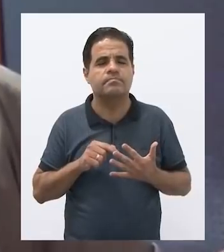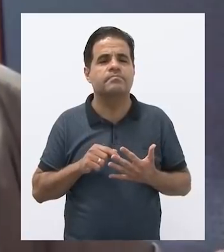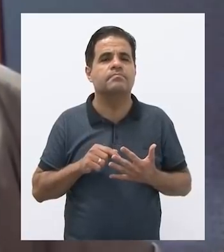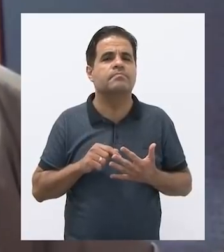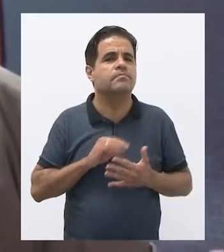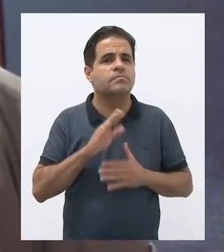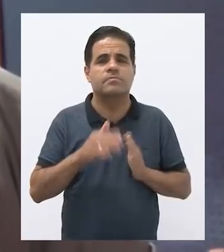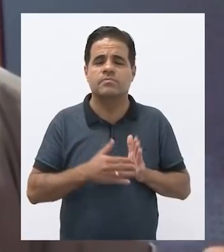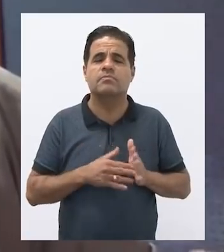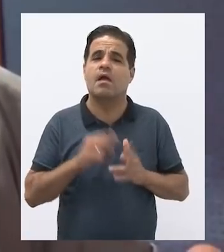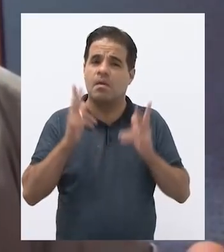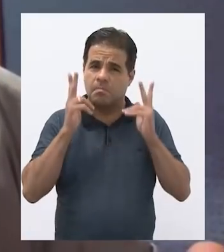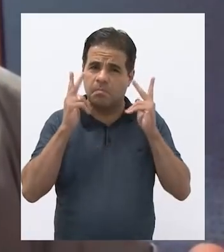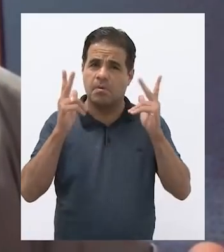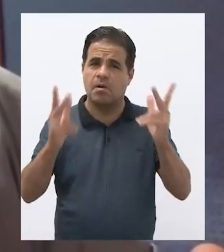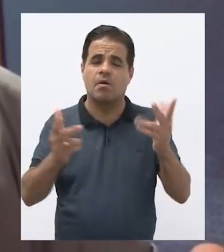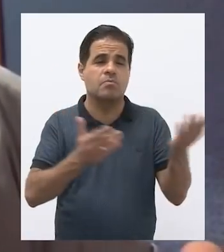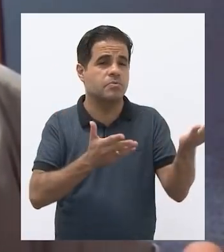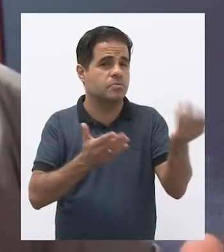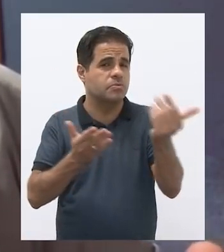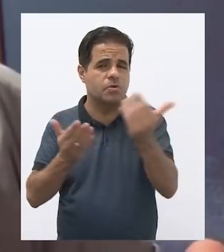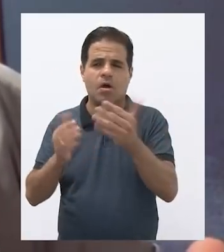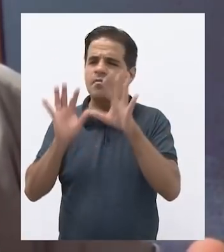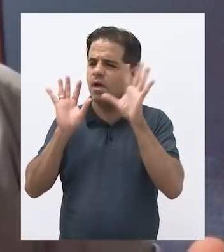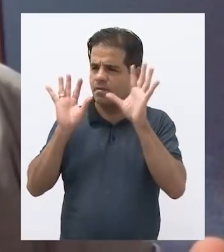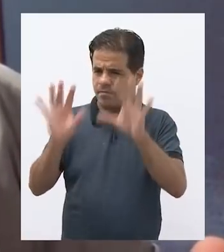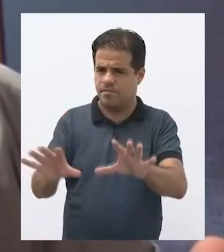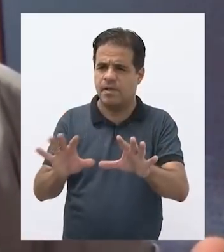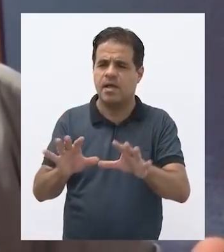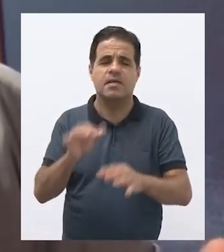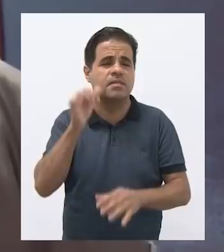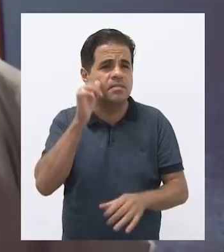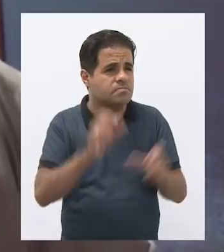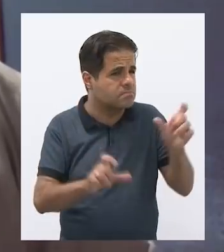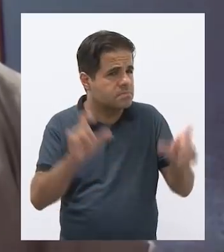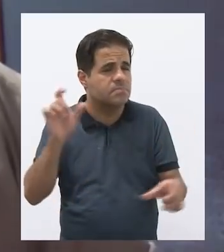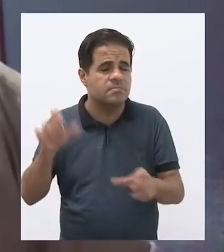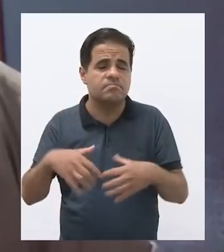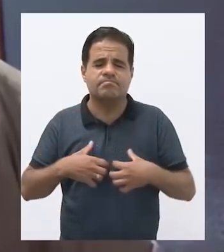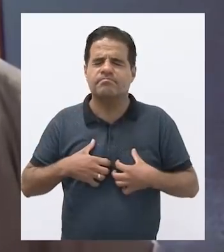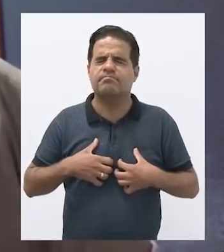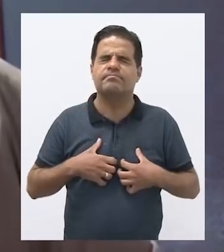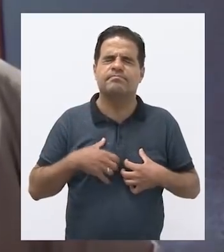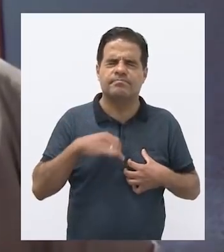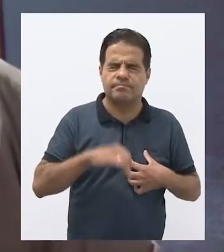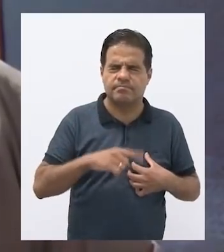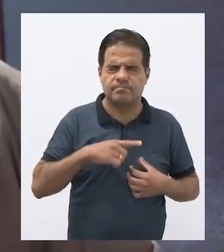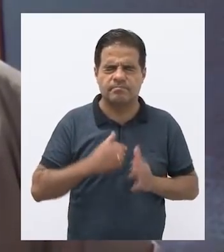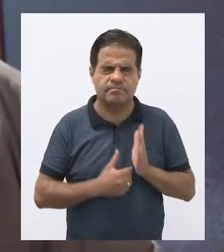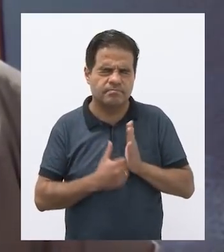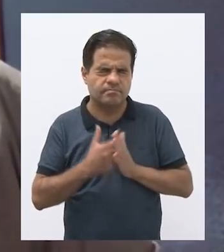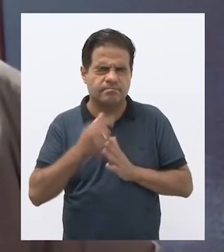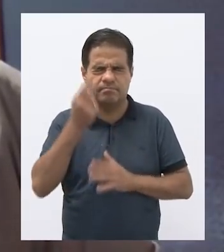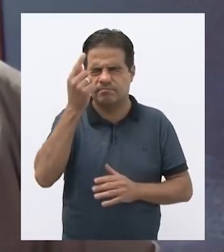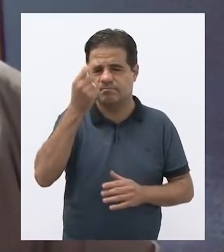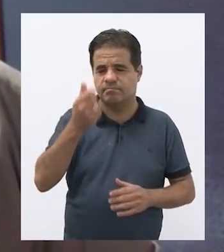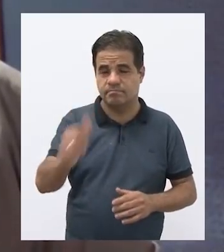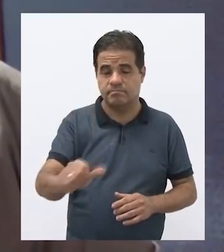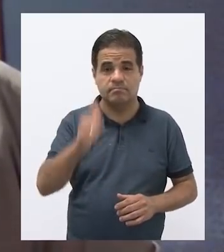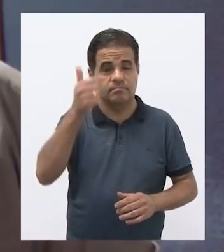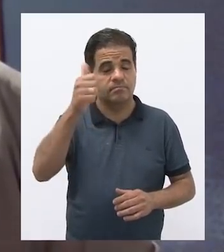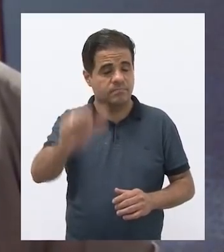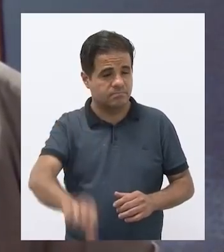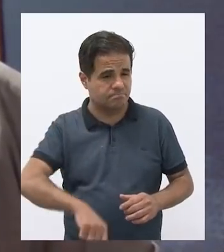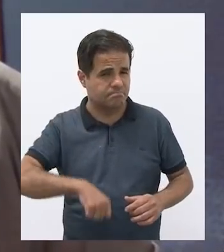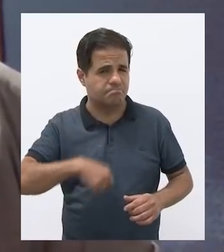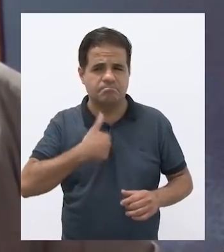vingança, muito comum entre os jovens, afeta muito as meninas. Se a gente tem um alto índice de depressão entre as meninas com